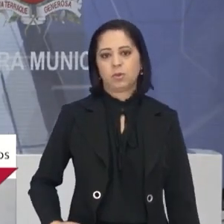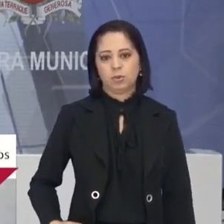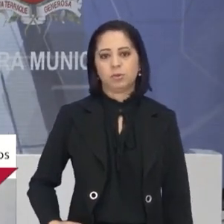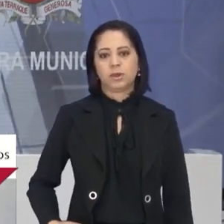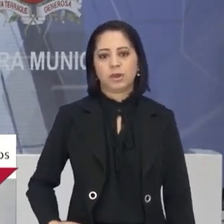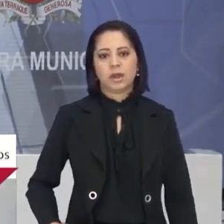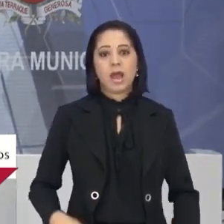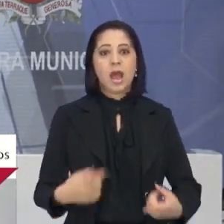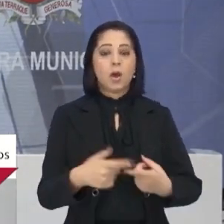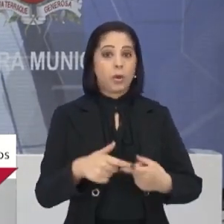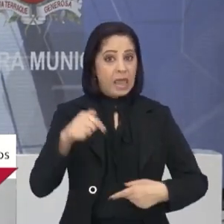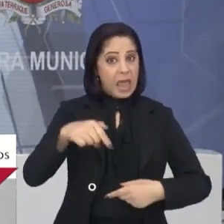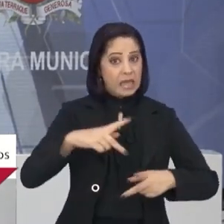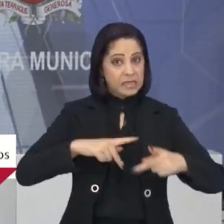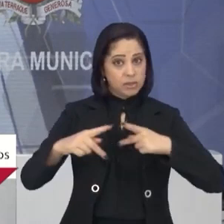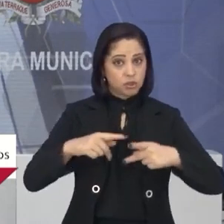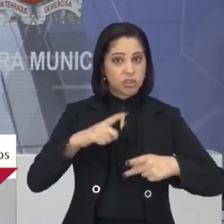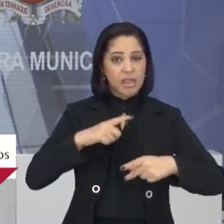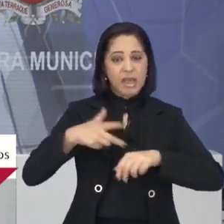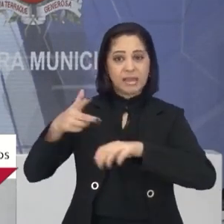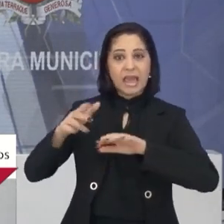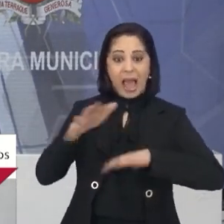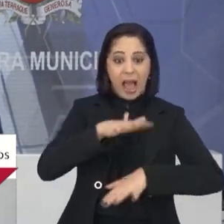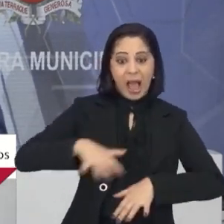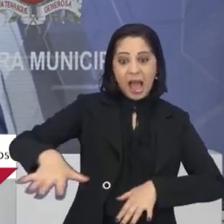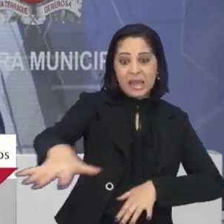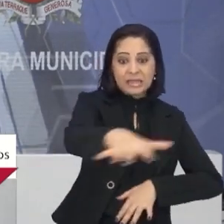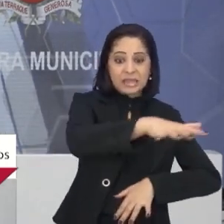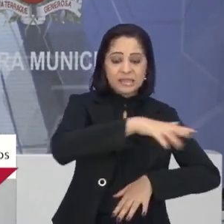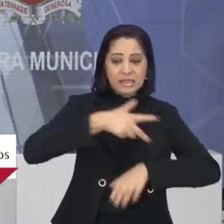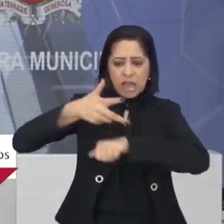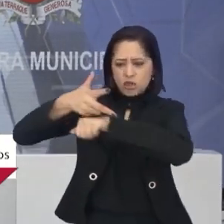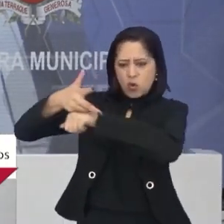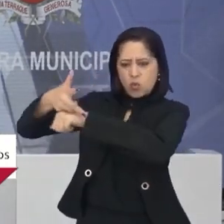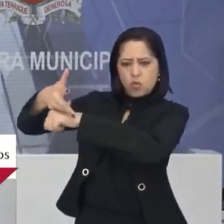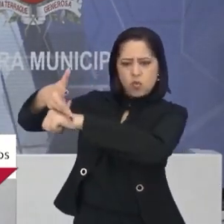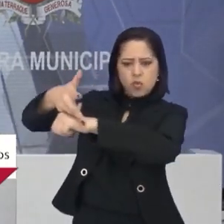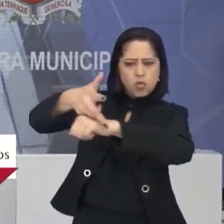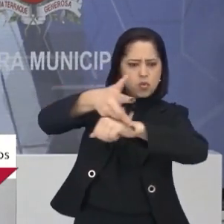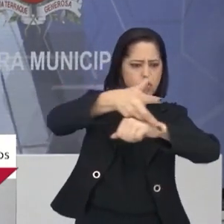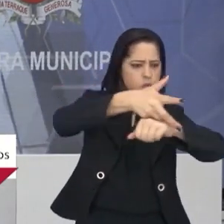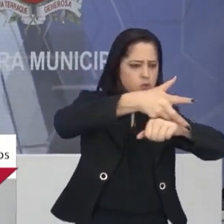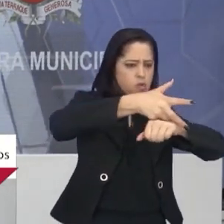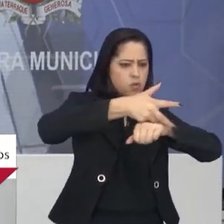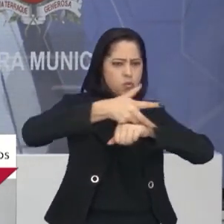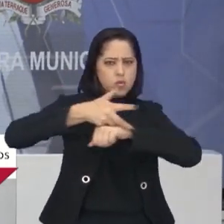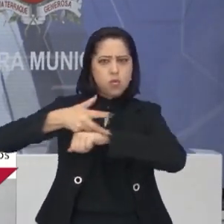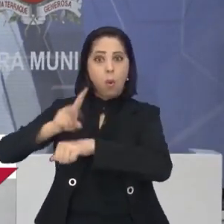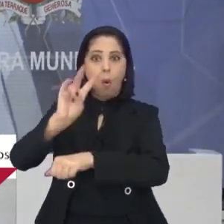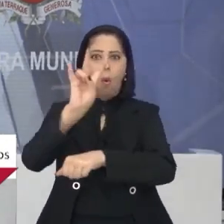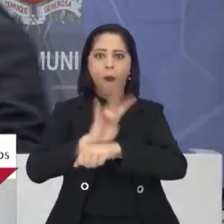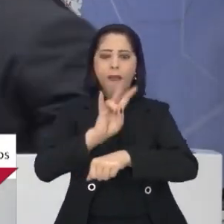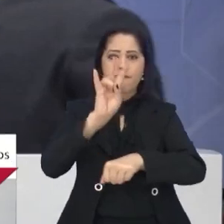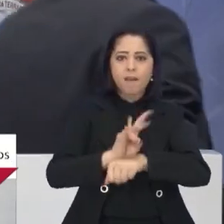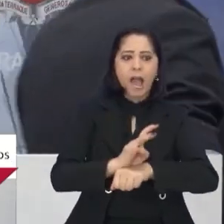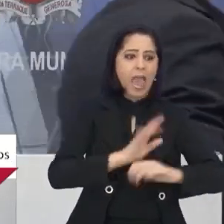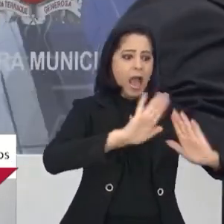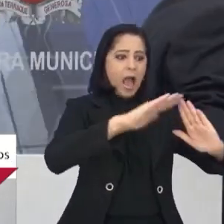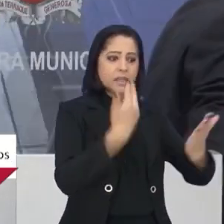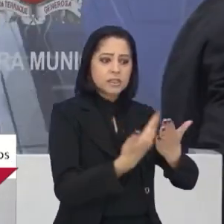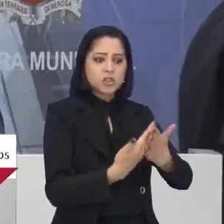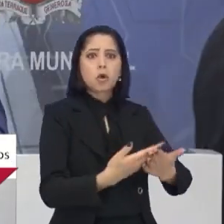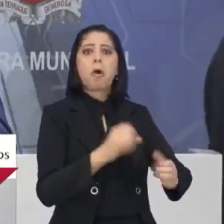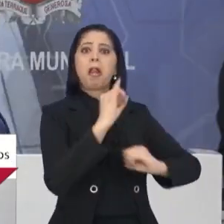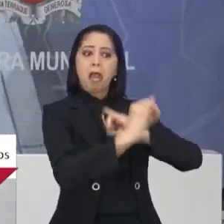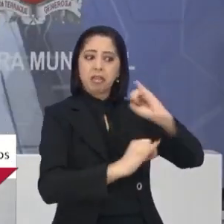todo o sistema de câmeras da cidade toda a parte de câmeras com inteligência instalação de wi-fi fibra ótica né Internet nas escolas